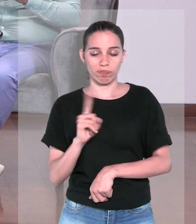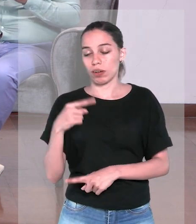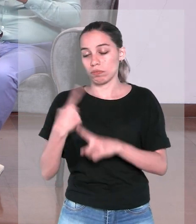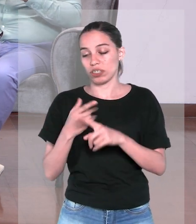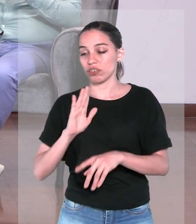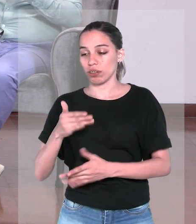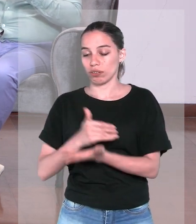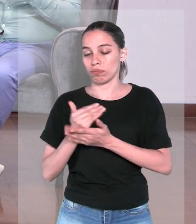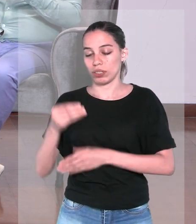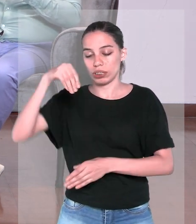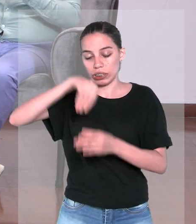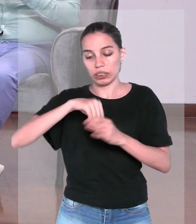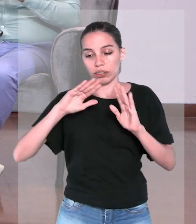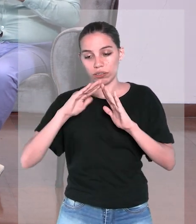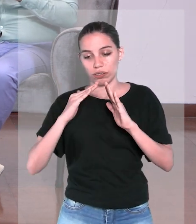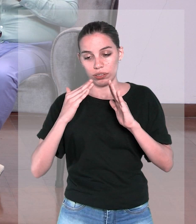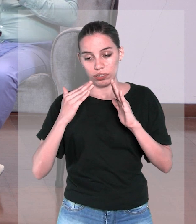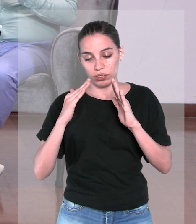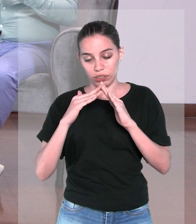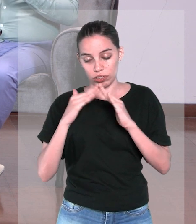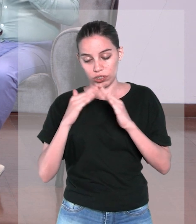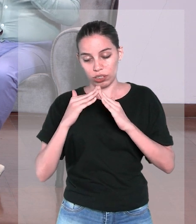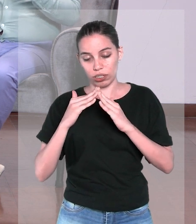nossa casa, assombrou nossa escola,